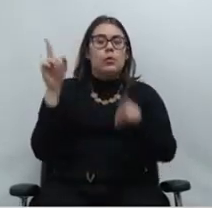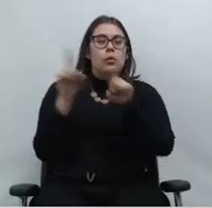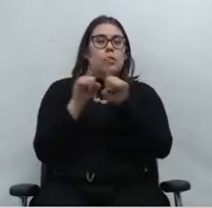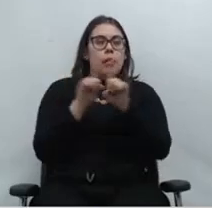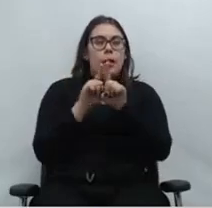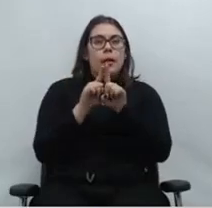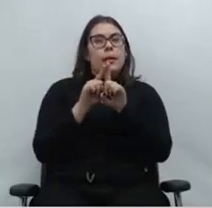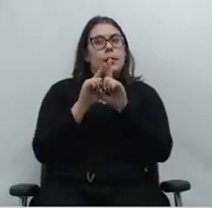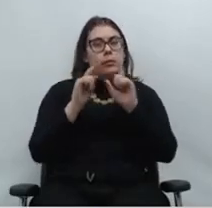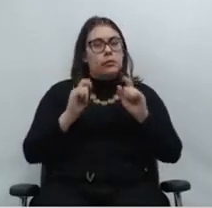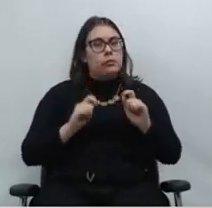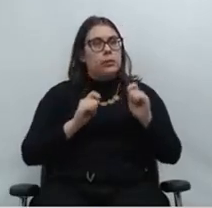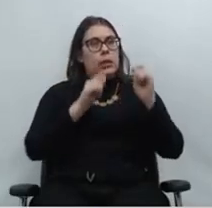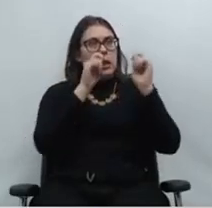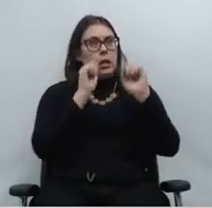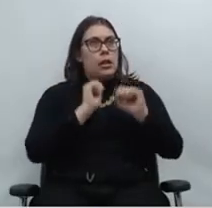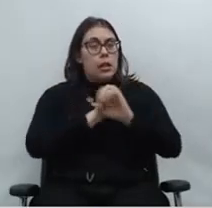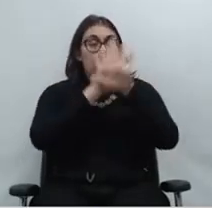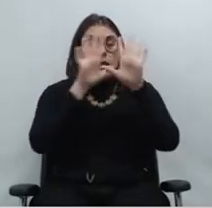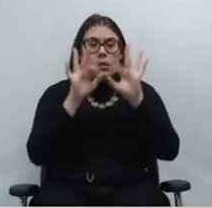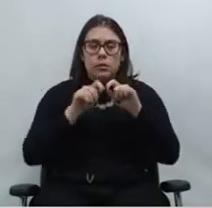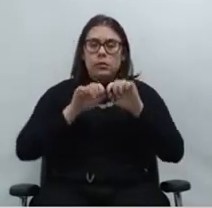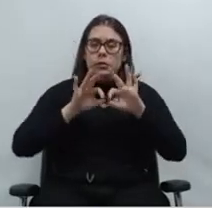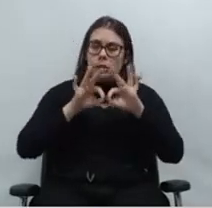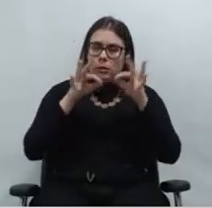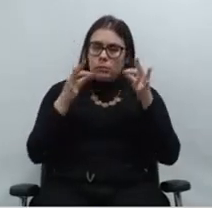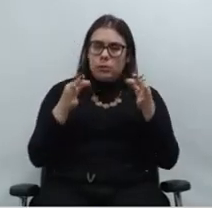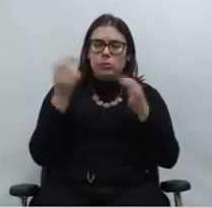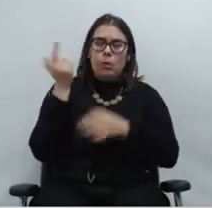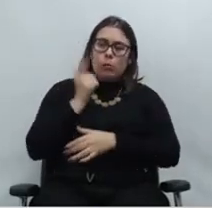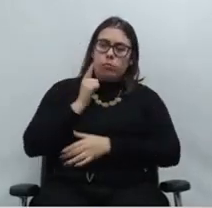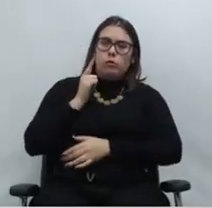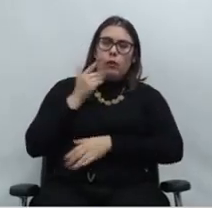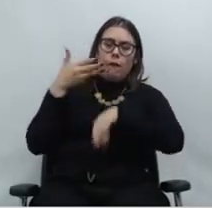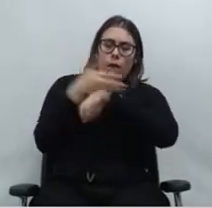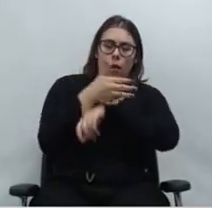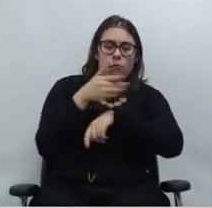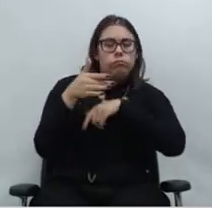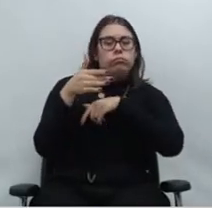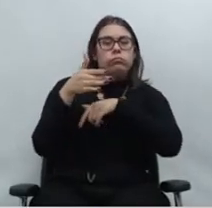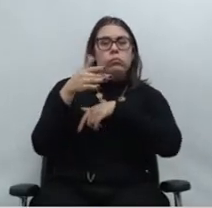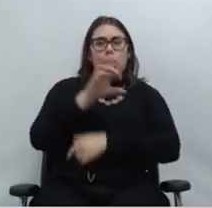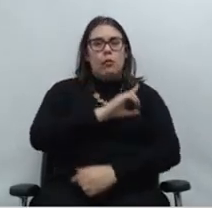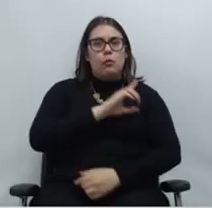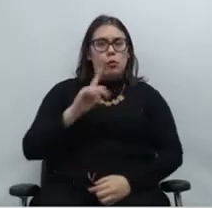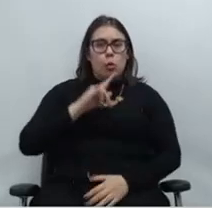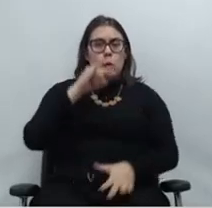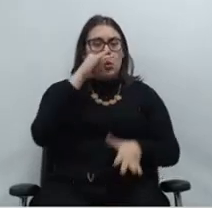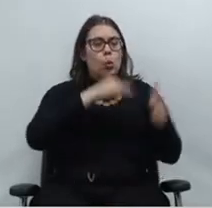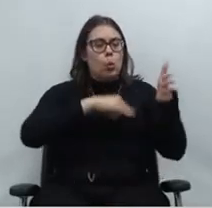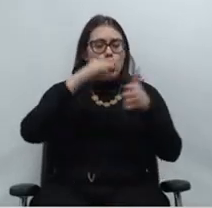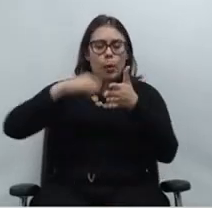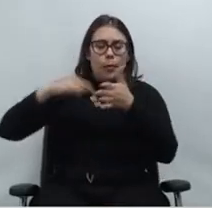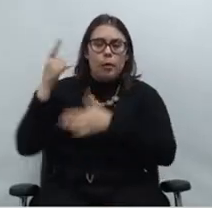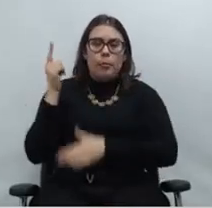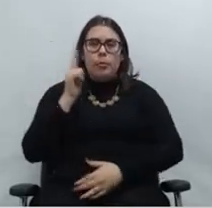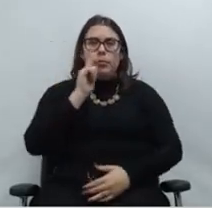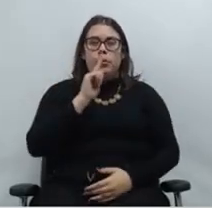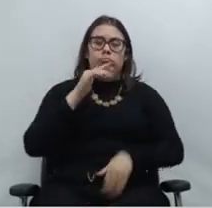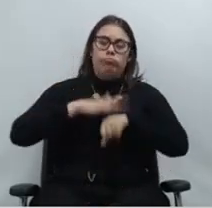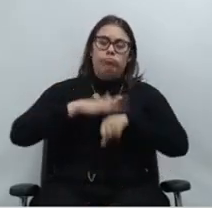em linguagem claras e simples para a disseminação de informação sobre as formas de acesso à Defensoria Pública ou a documentação necessária à propositura